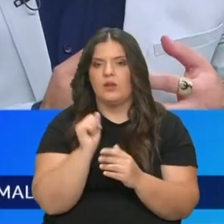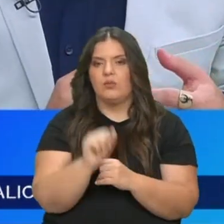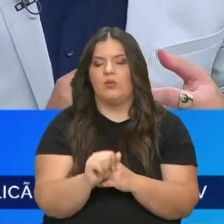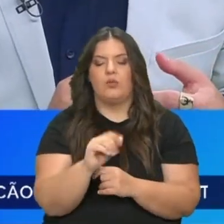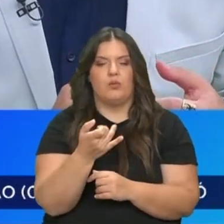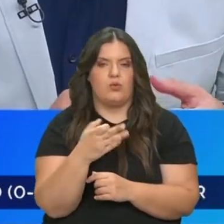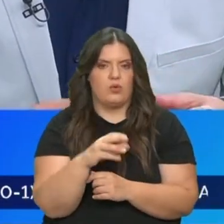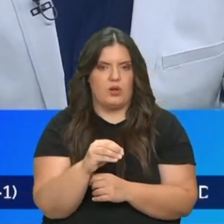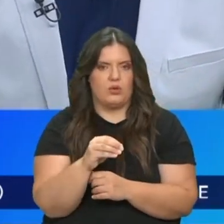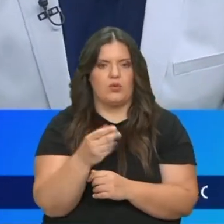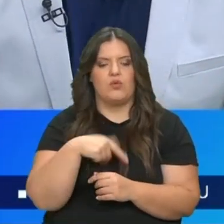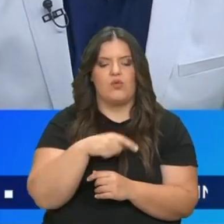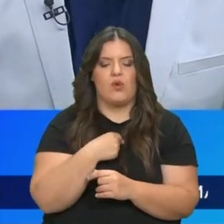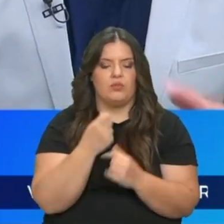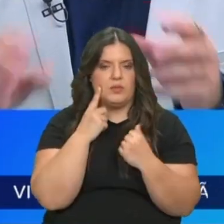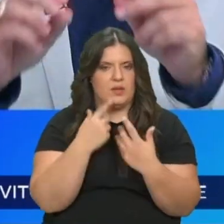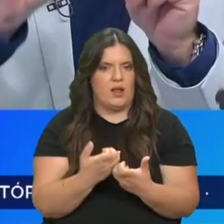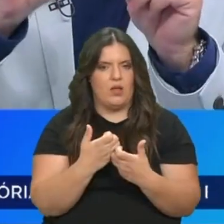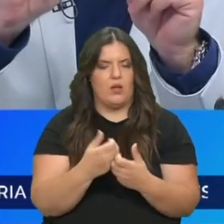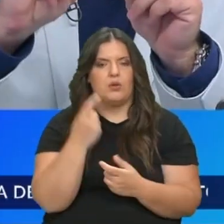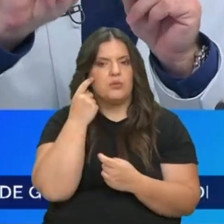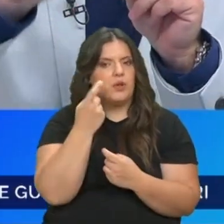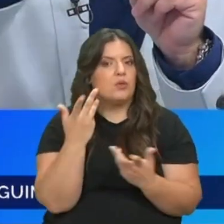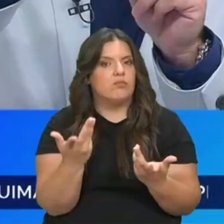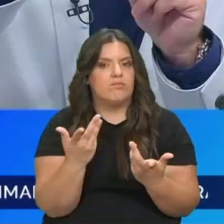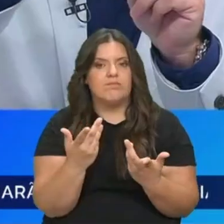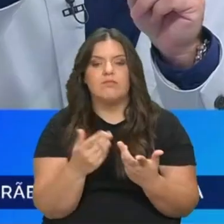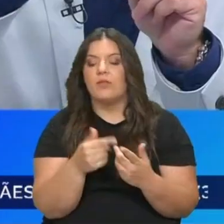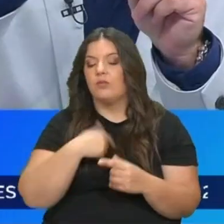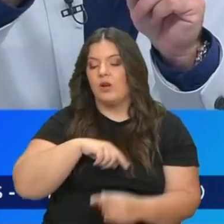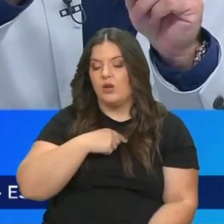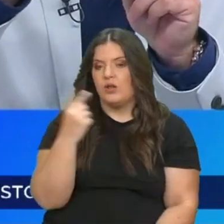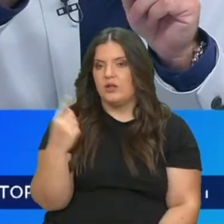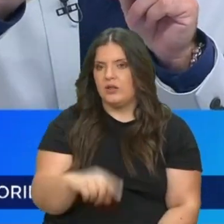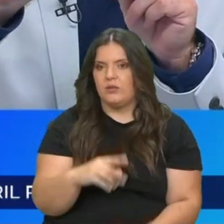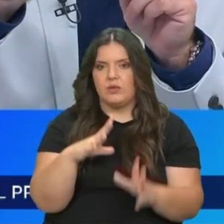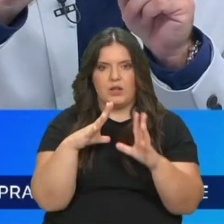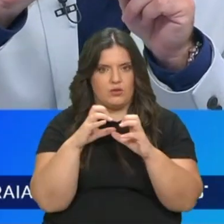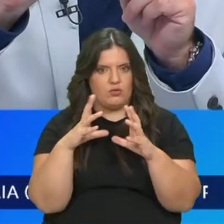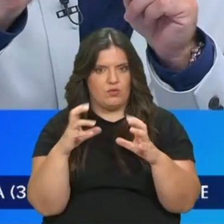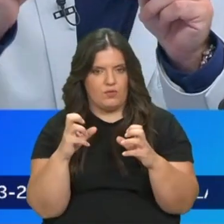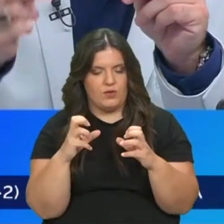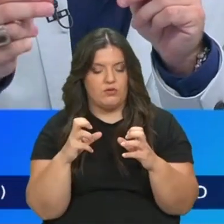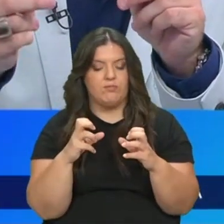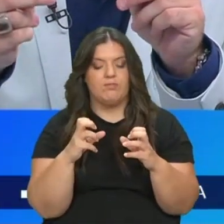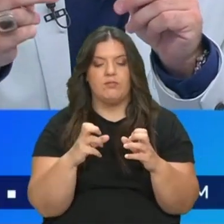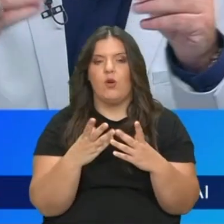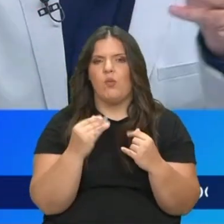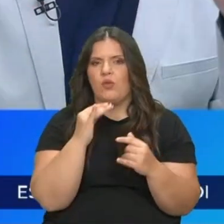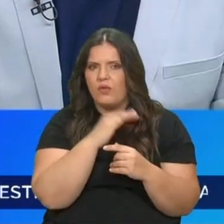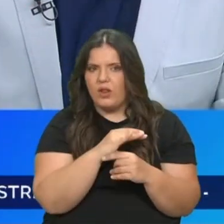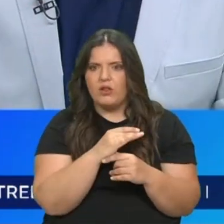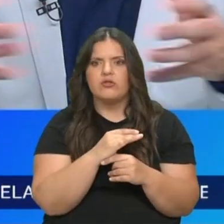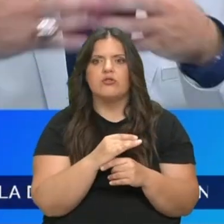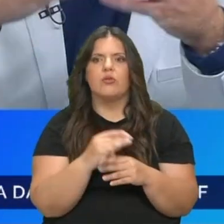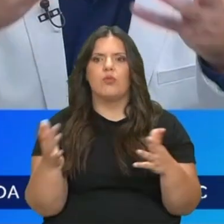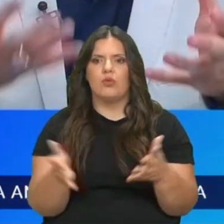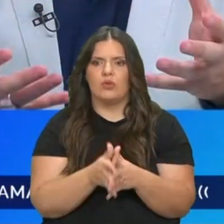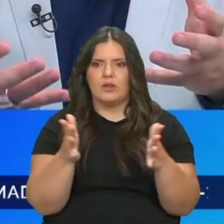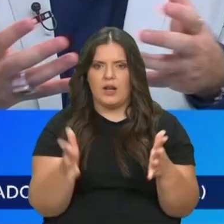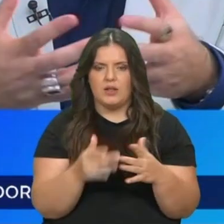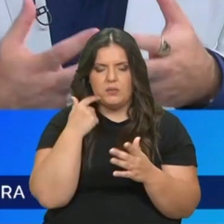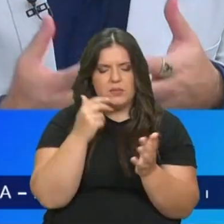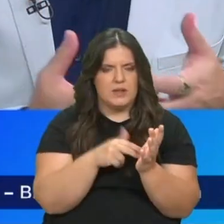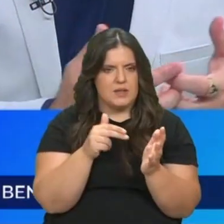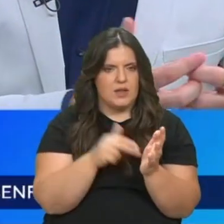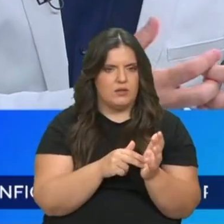buraco negro supermaciço. O que os astrónomos agora pensam é o seguinte: para nós termos aquelas nuvens muito frias, muito grandes, ainda lá